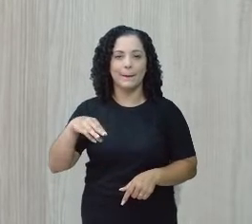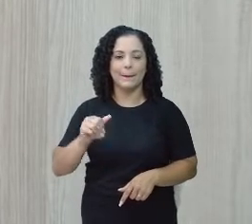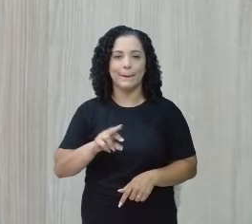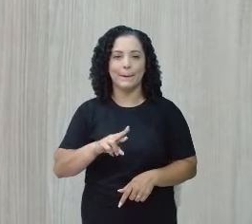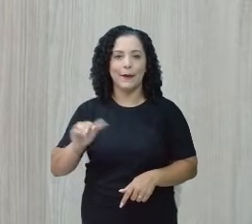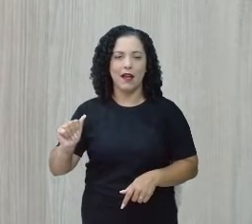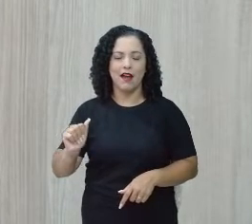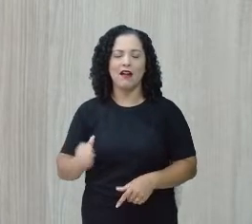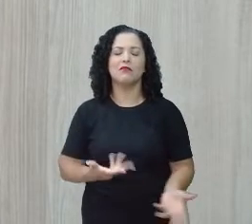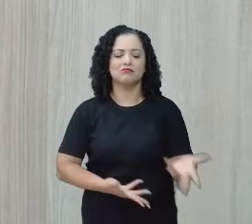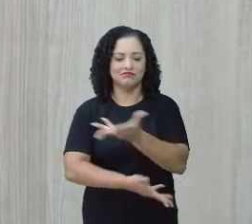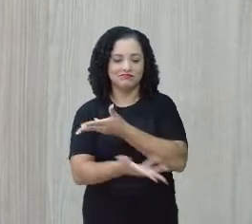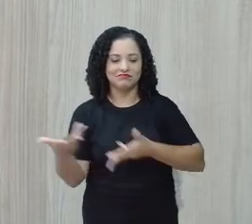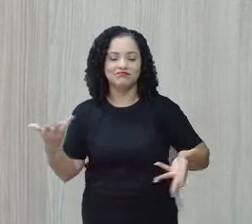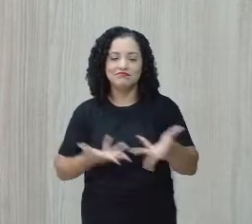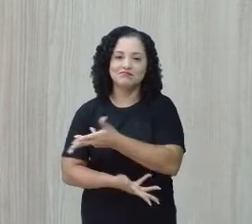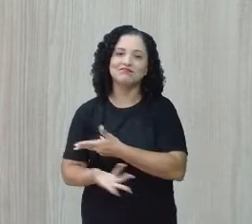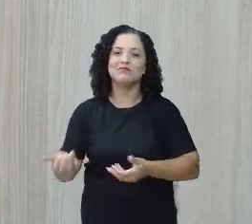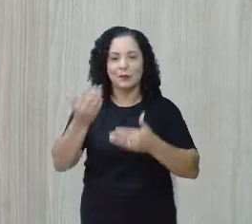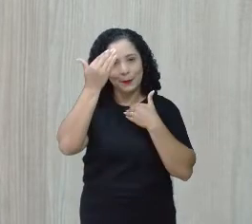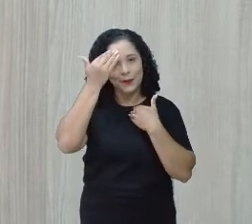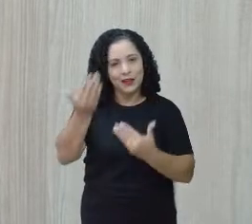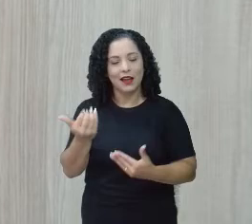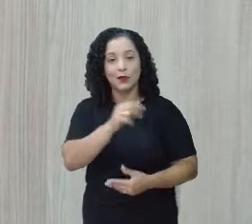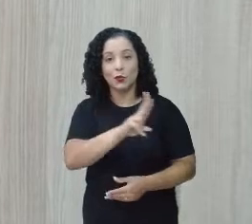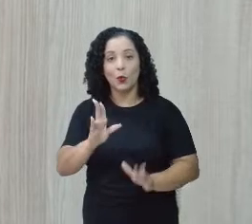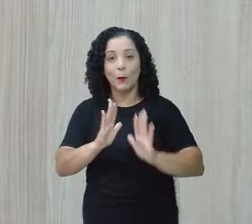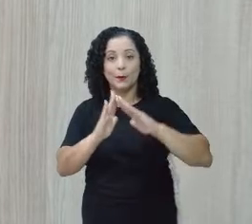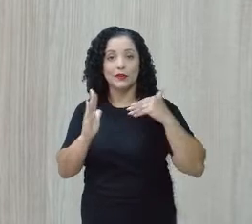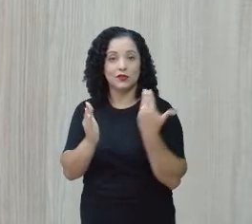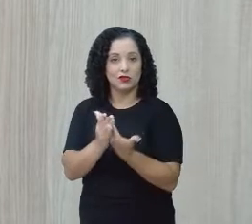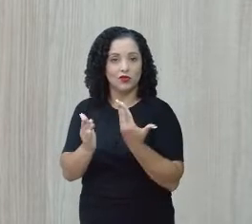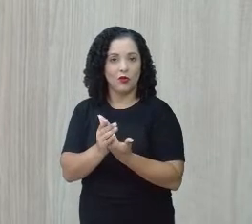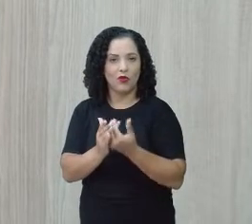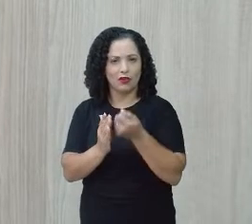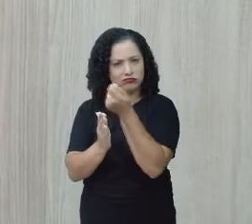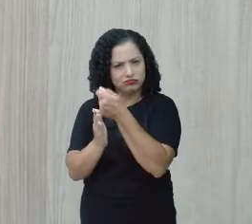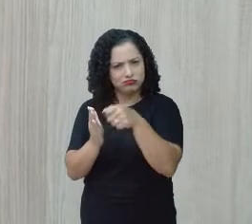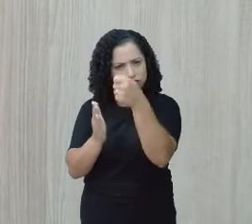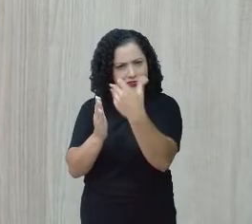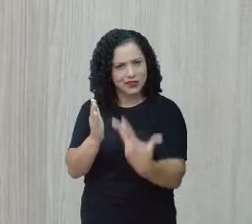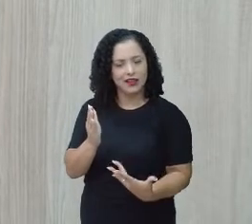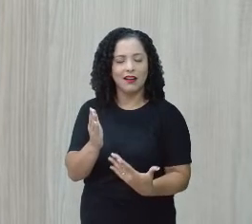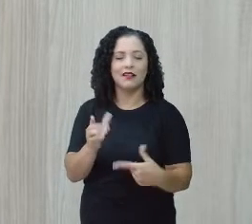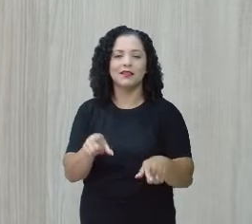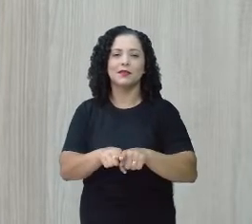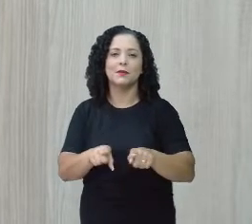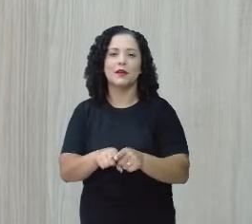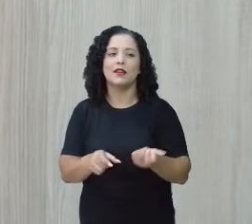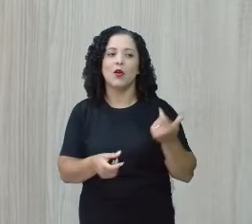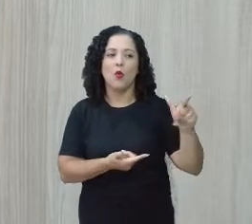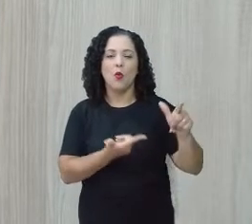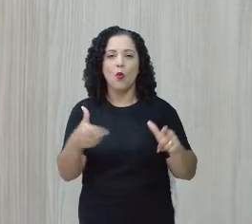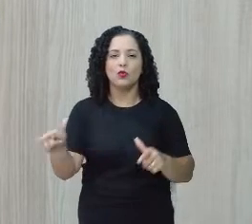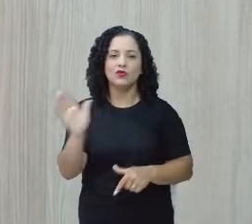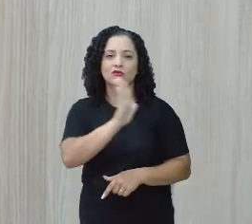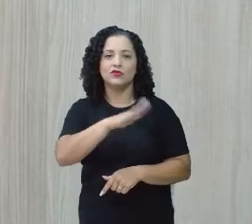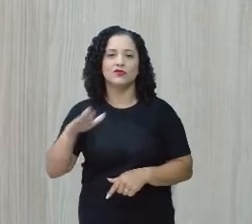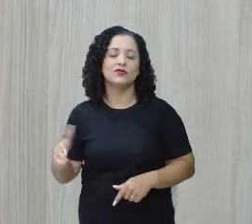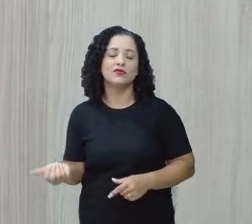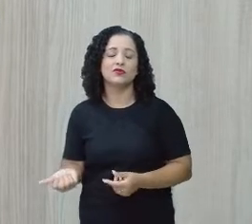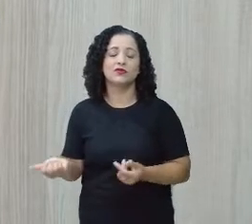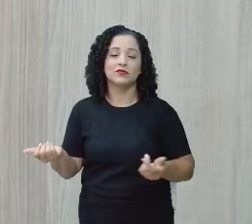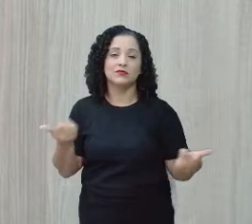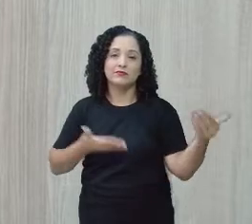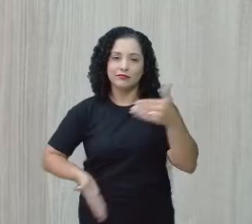muito obrigada a vocês. Coloquem o nome da escola para a gente poder dizer aqui, é muito importante. E os outros colegas que estão nos assistindo também, precisamos